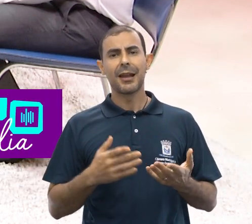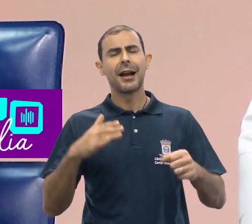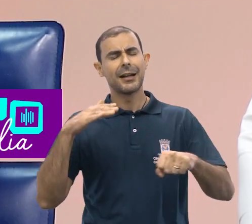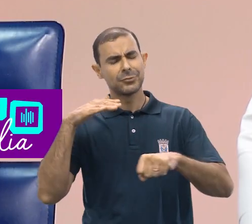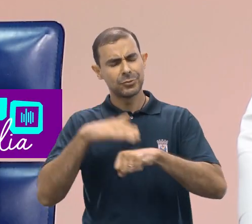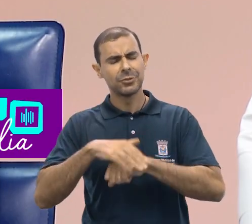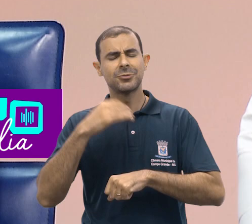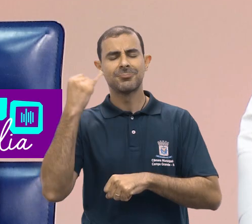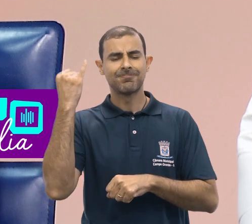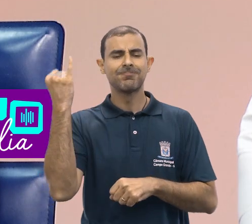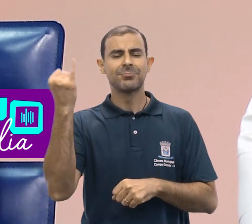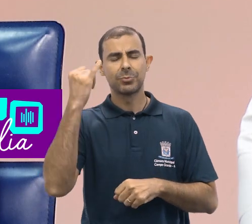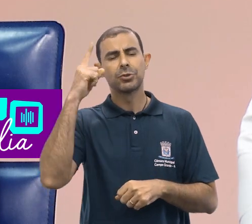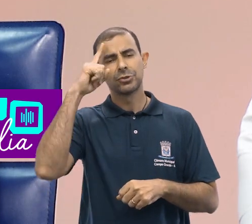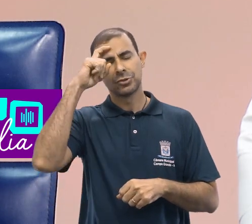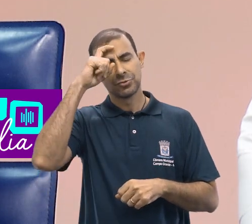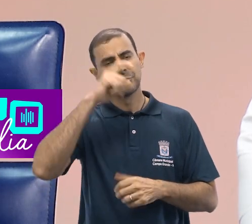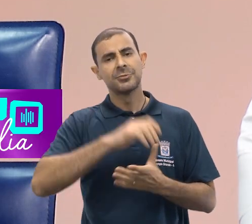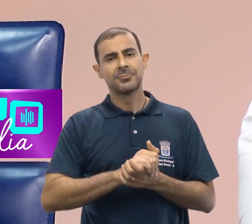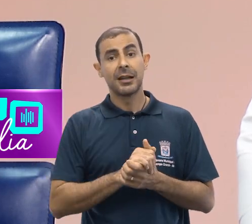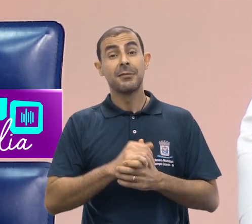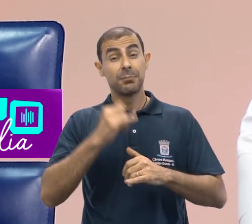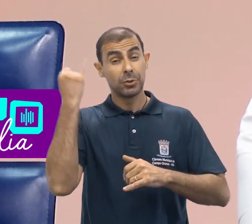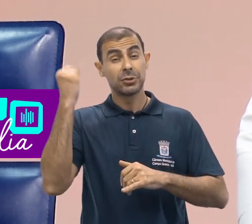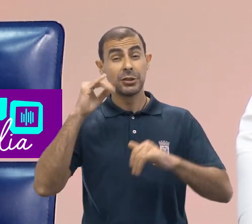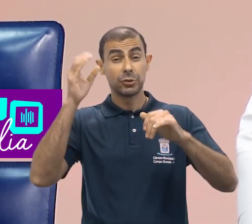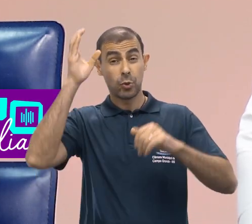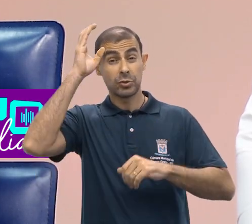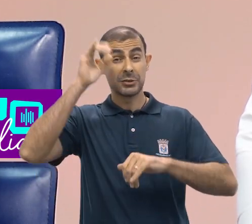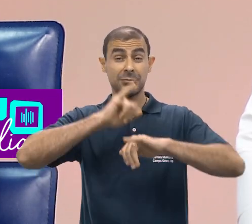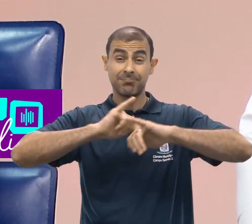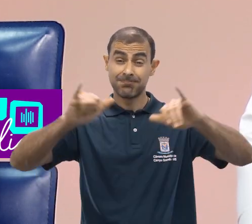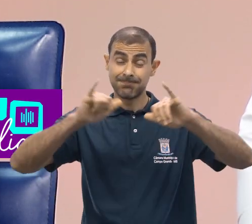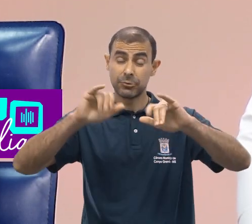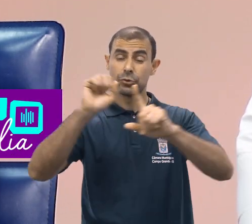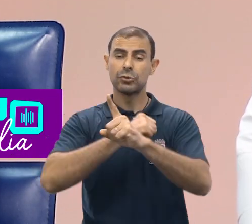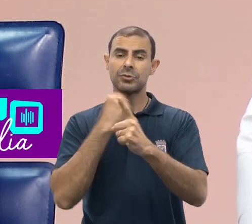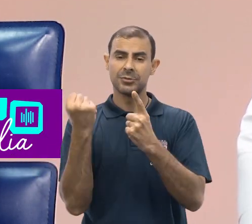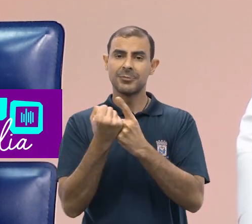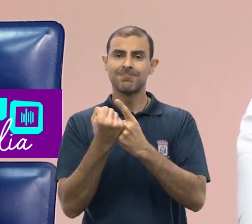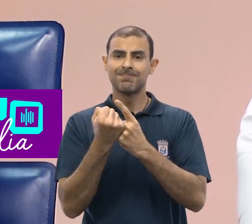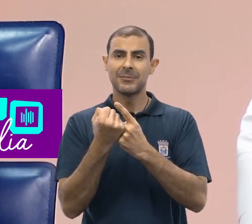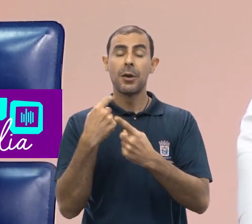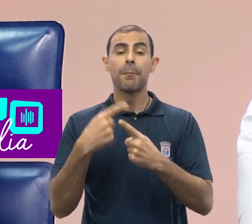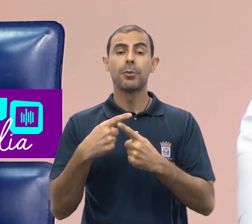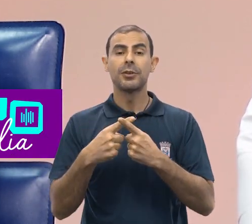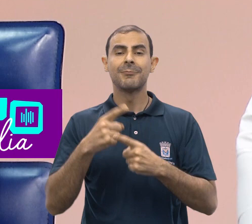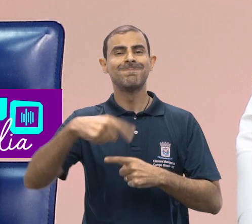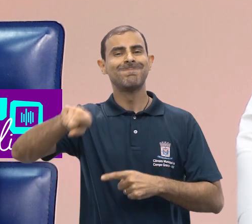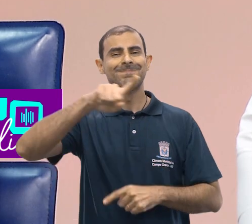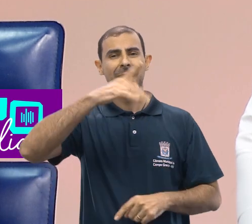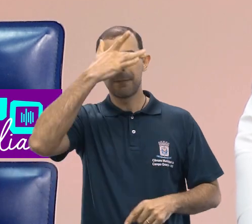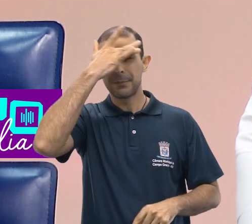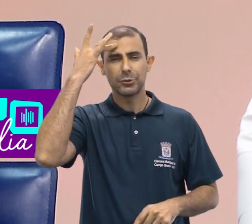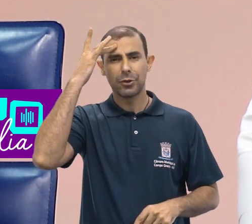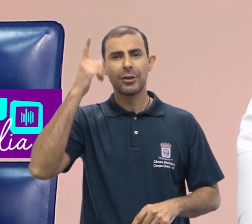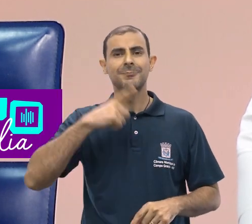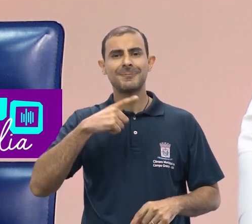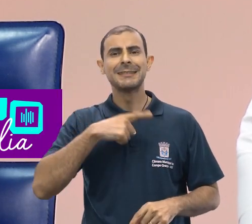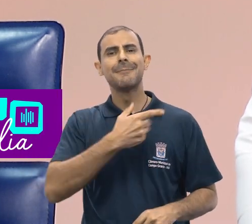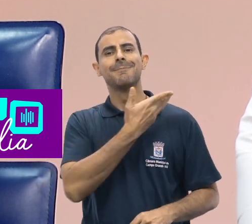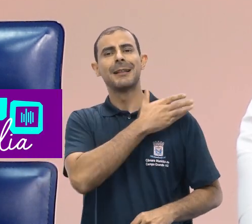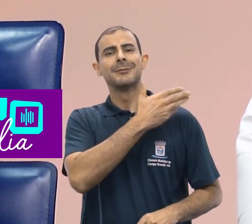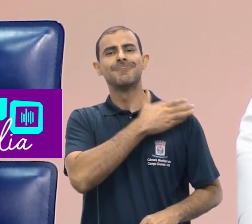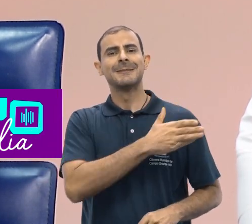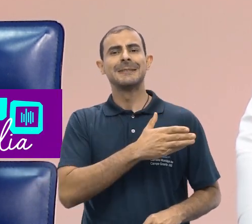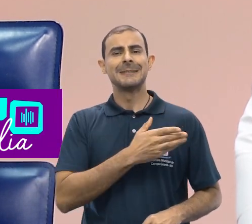importância, gente, dessa conscientização da sociedade. Porque o que eu vejo também, doutor, é que as pessoas têm preconceito com pessoas que têm essa